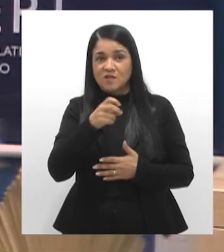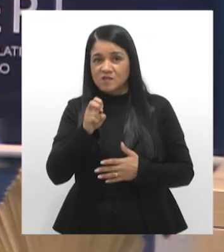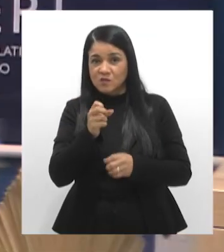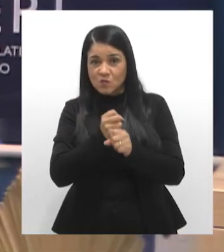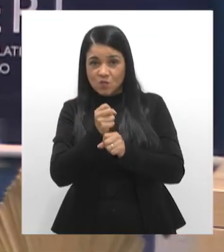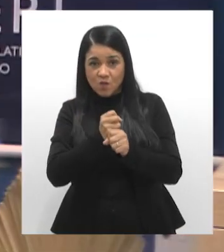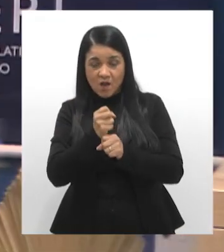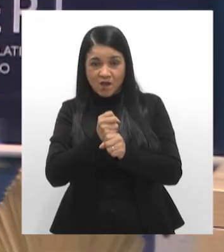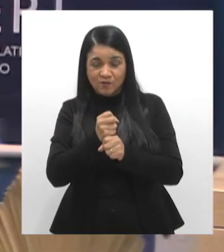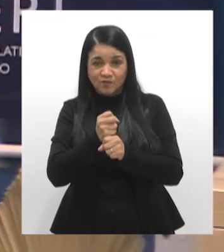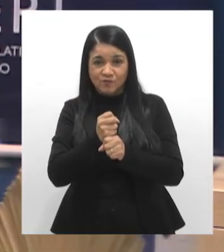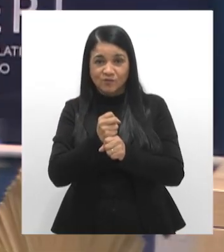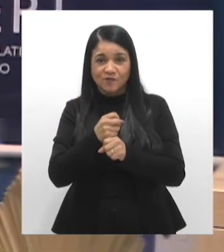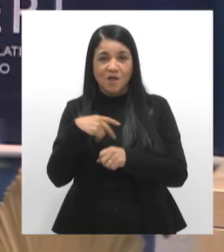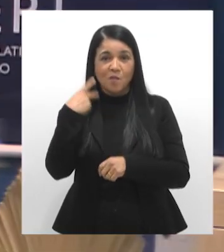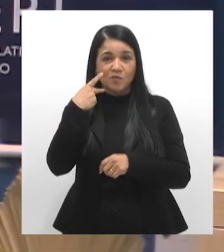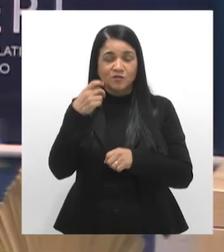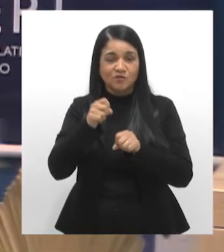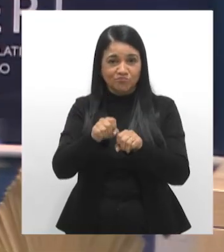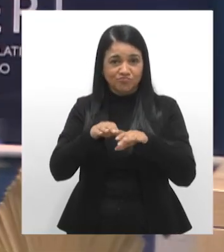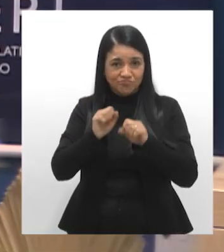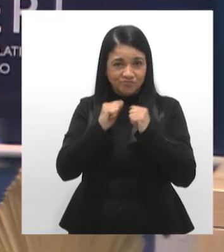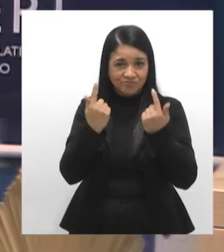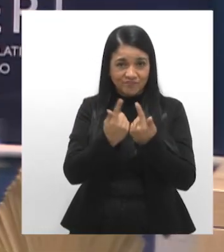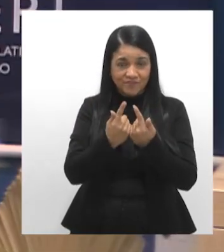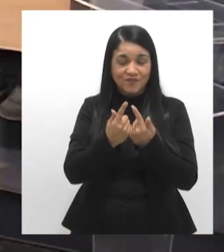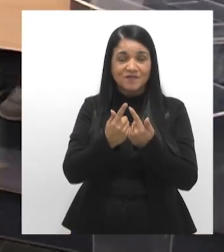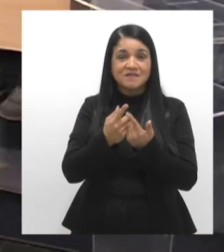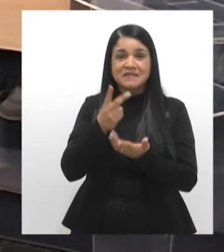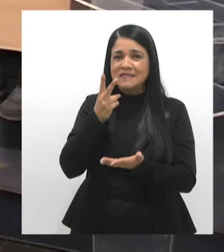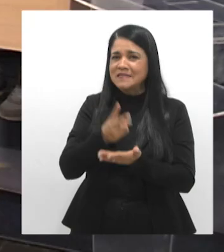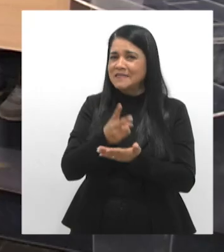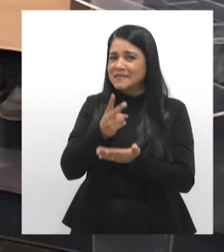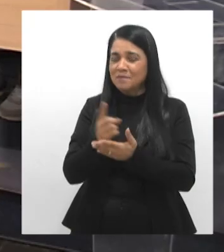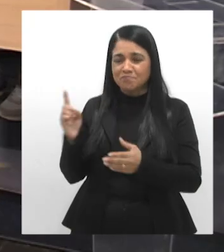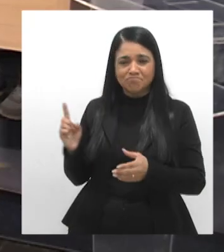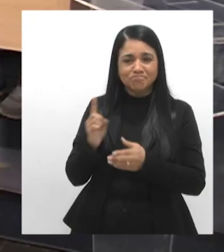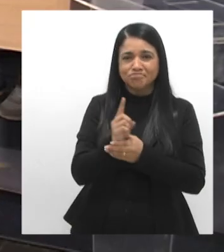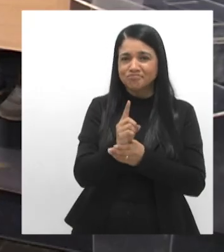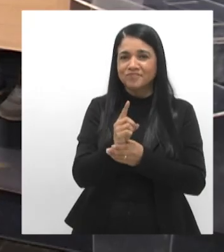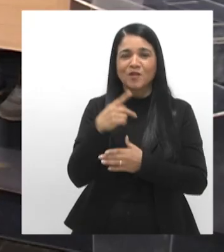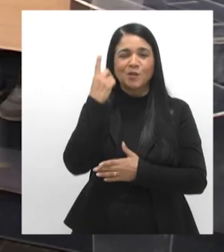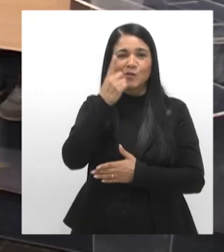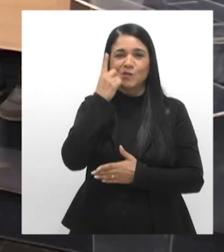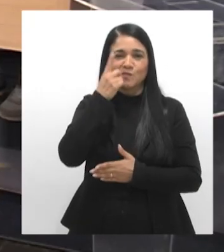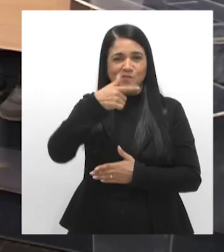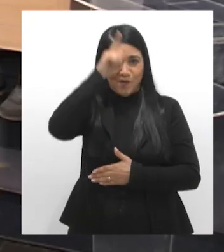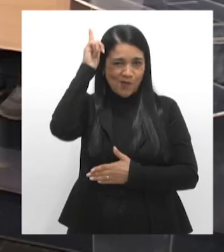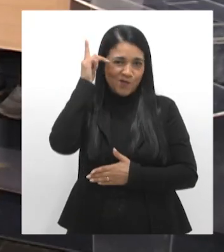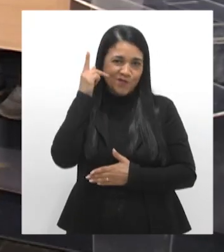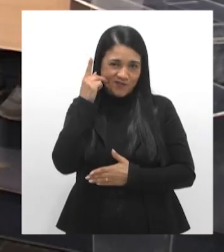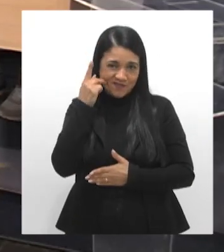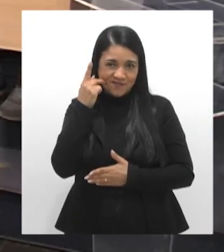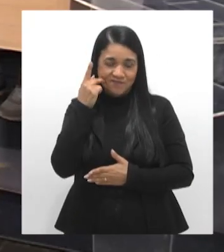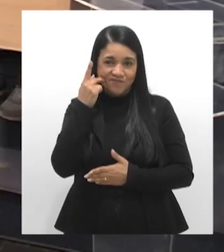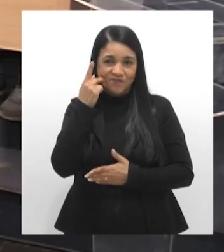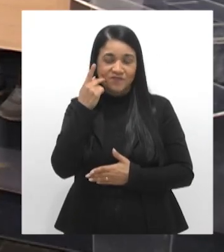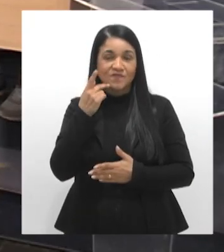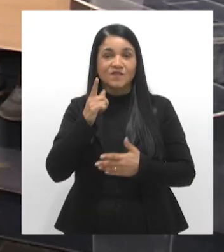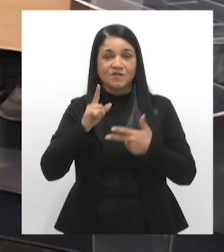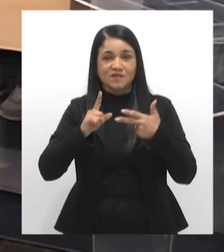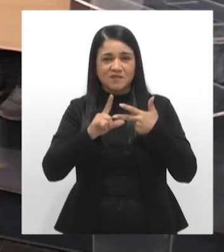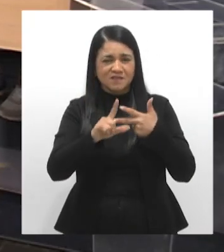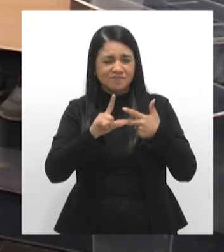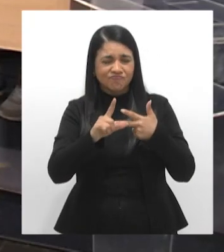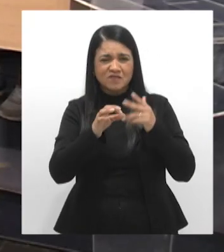anos sem o nome do deputado Luiz Paulo estar lá presente. Não se consegue, né? O Legislativo que muitas vezes